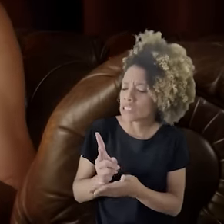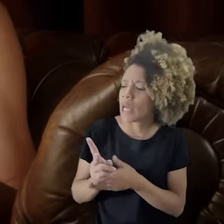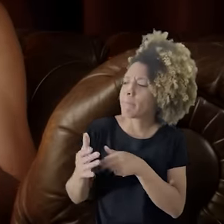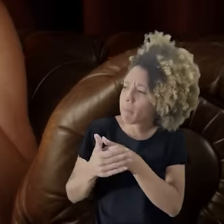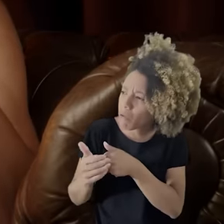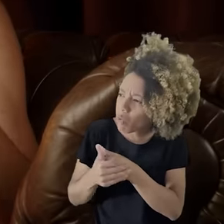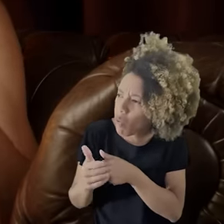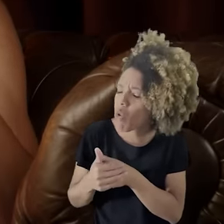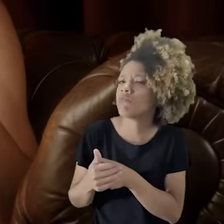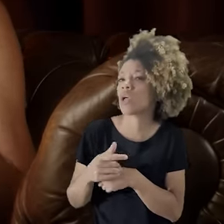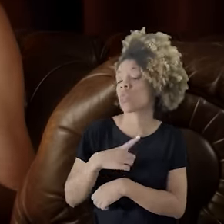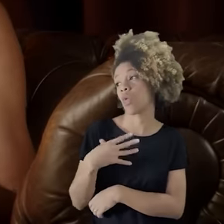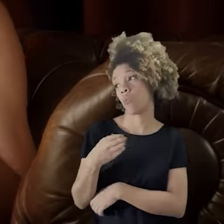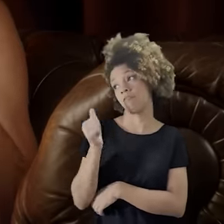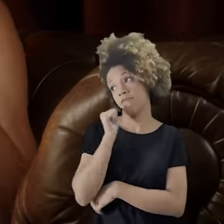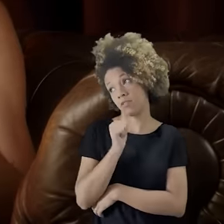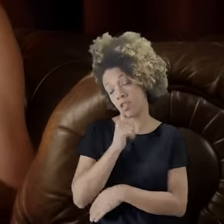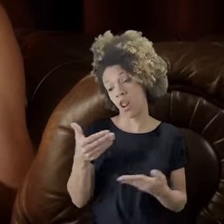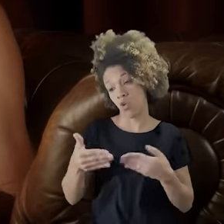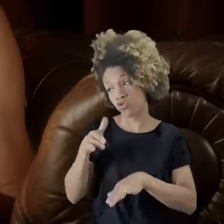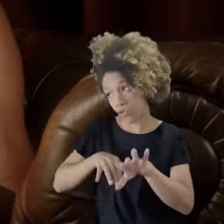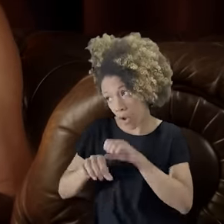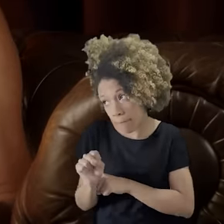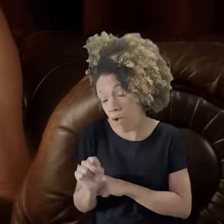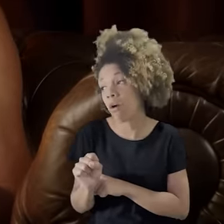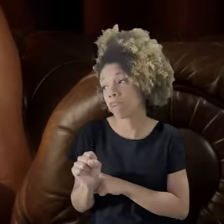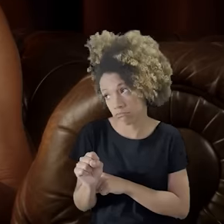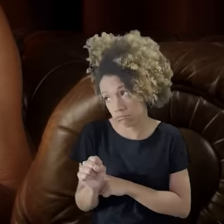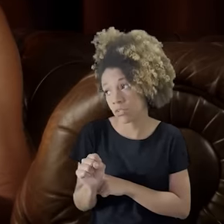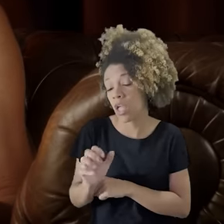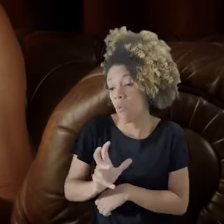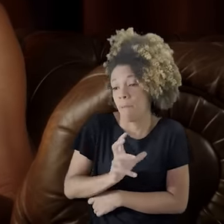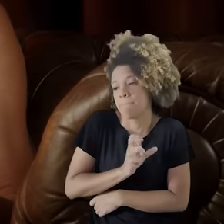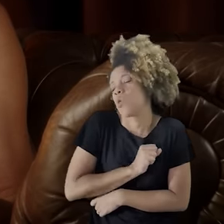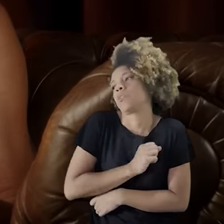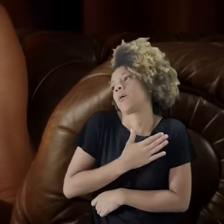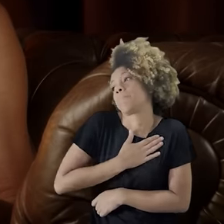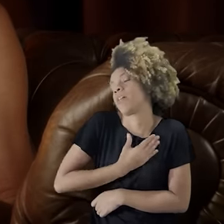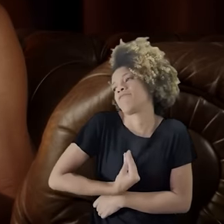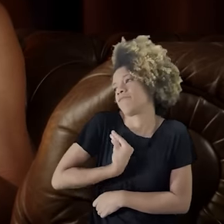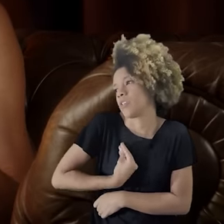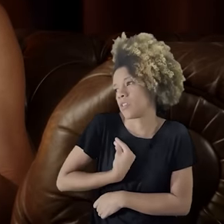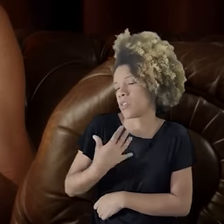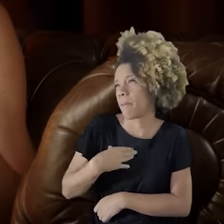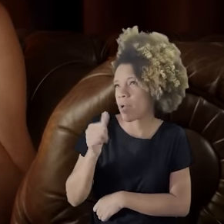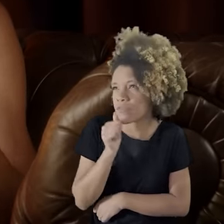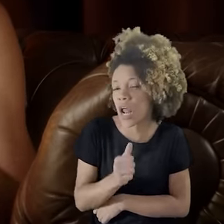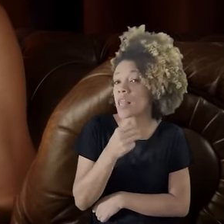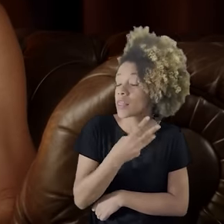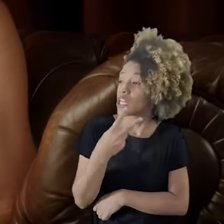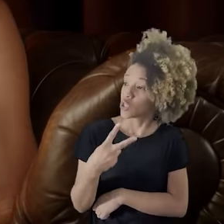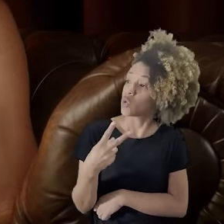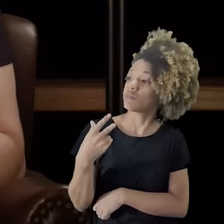uma pessoa muito carinhosa sabe eu tenho uma filha hoje formada é o amor da minha vida minha filha tá